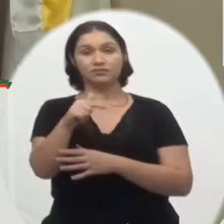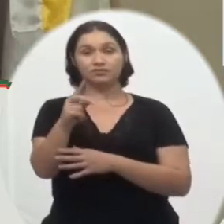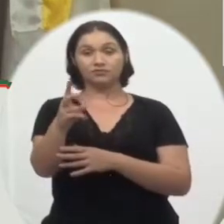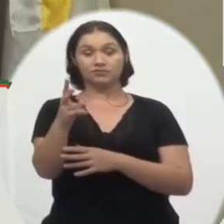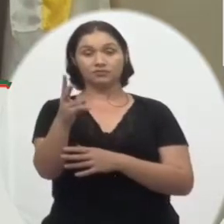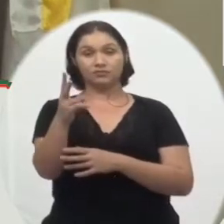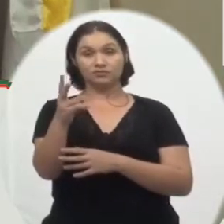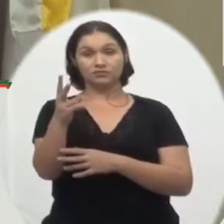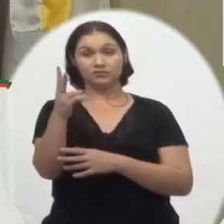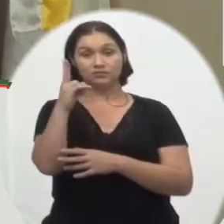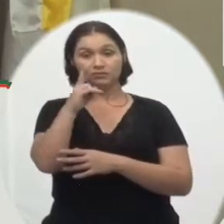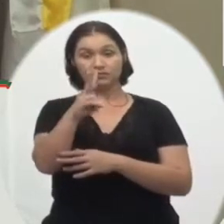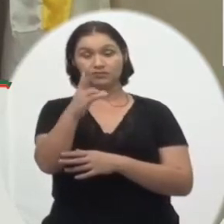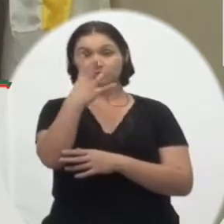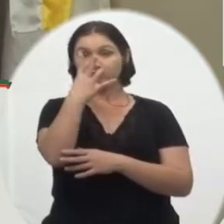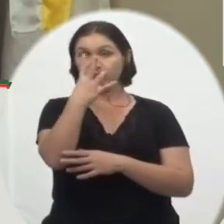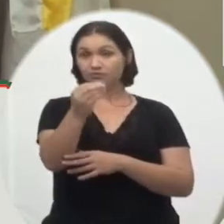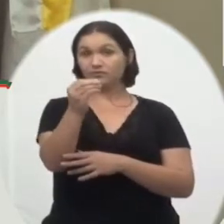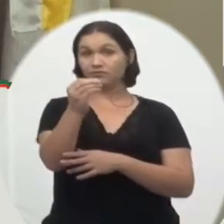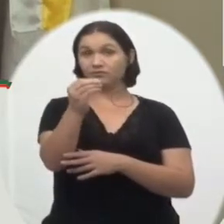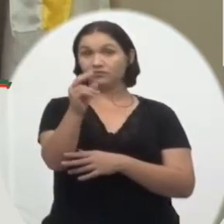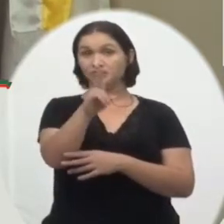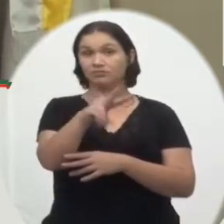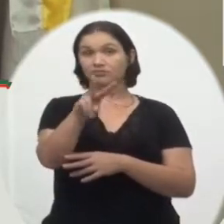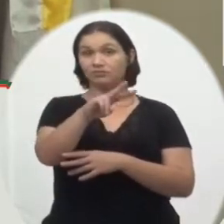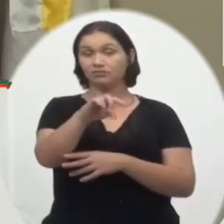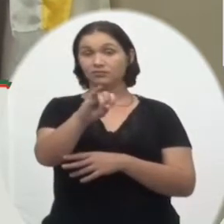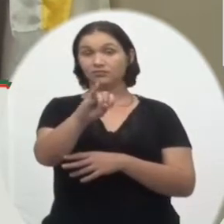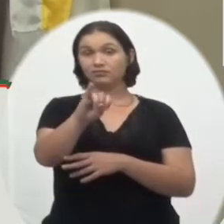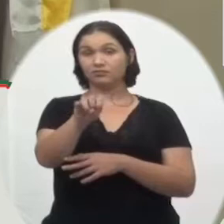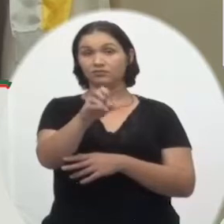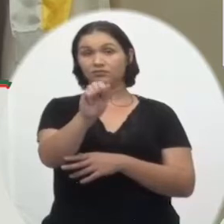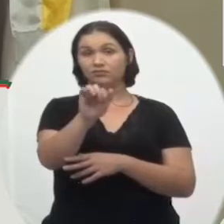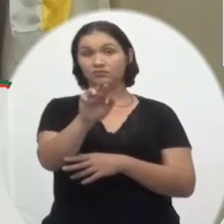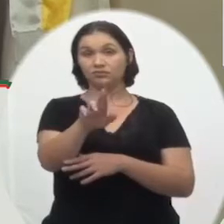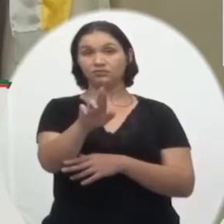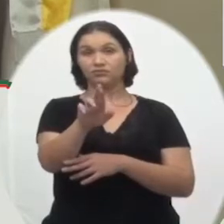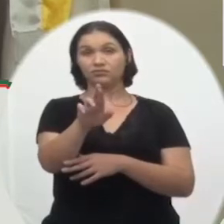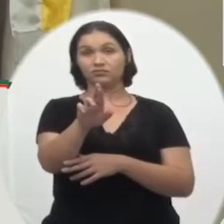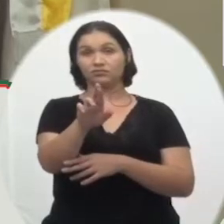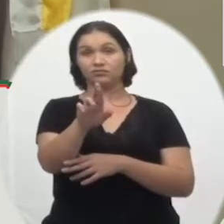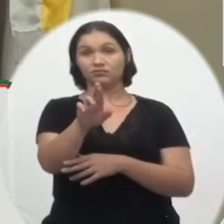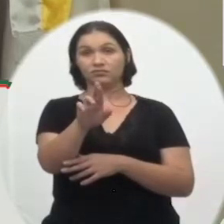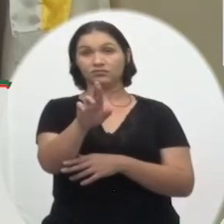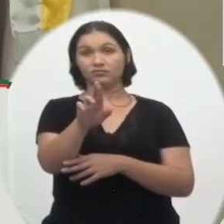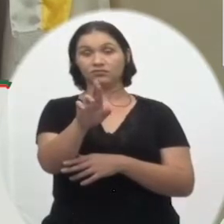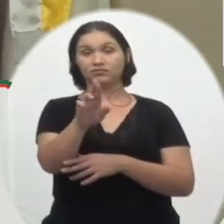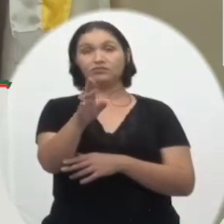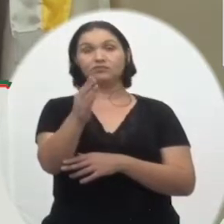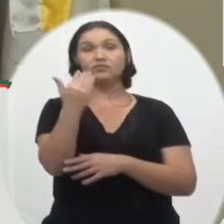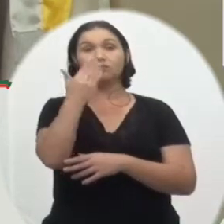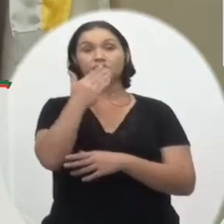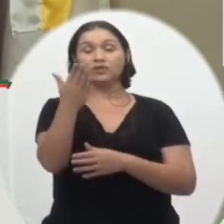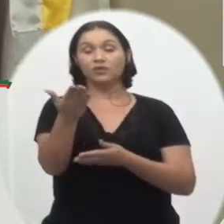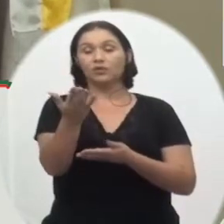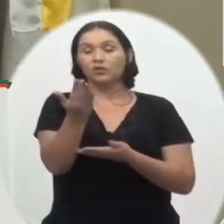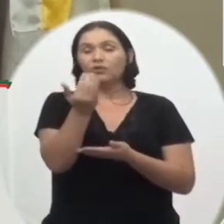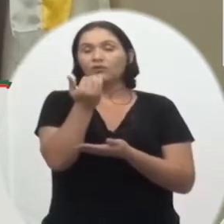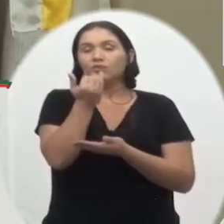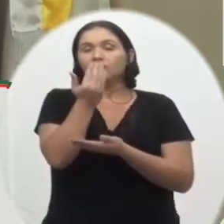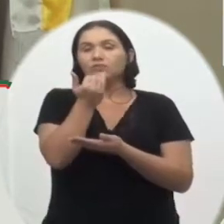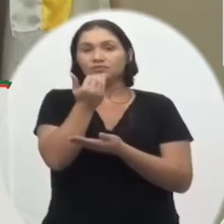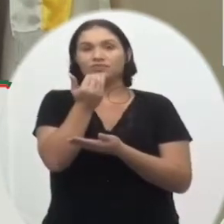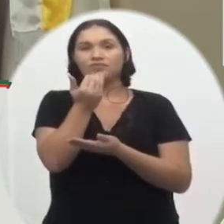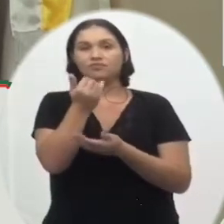crianças, vereador Jair, tomando mel diretamente na colmeia, no meio das abelhas. Então, isso pode ser